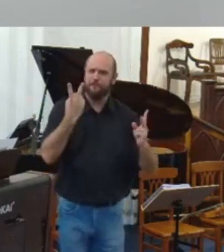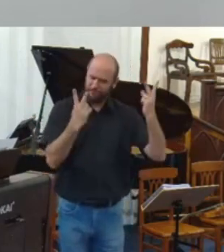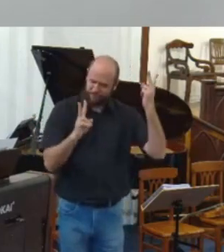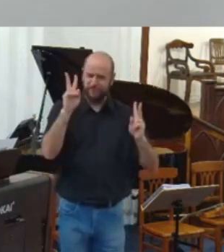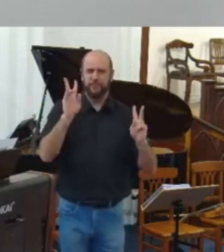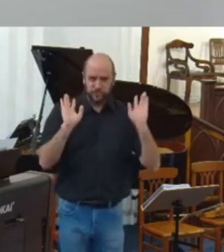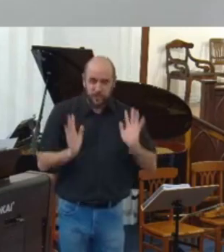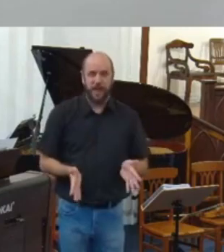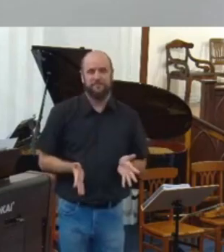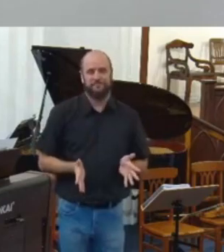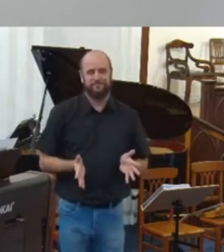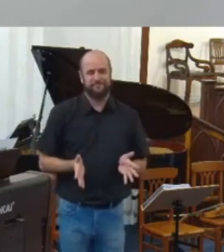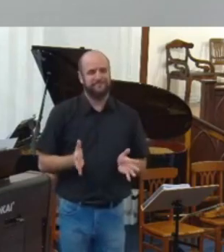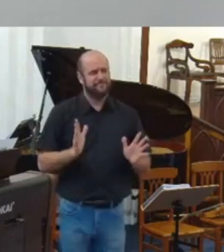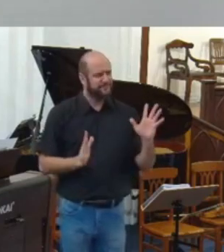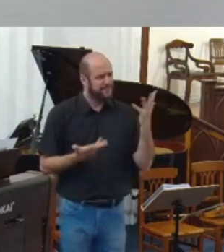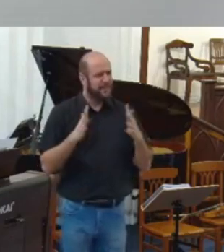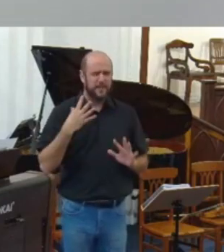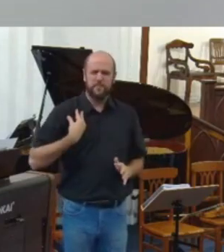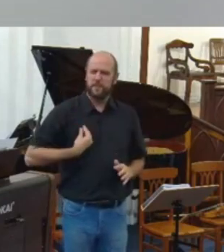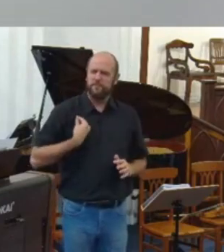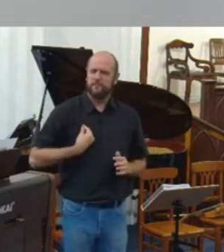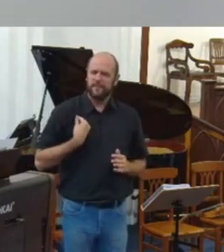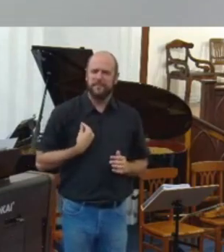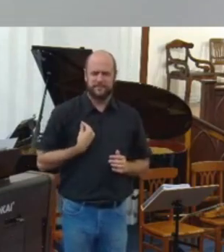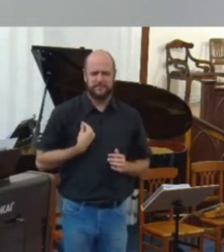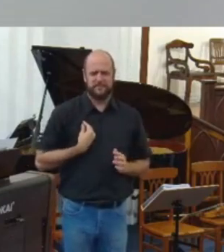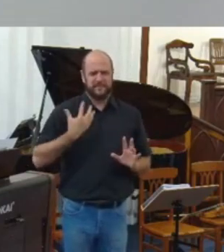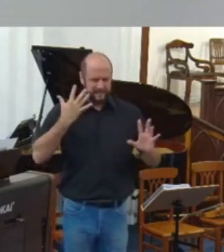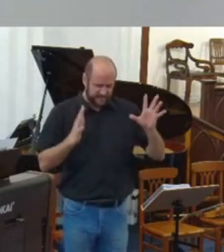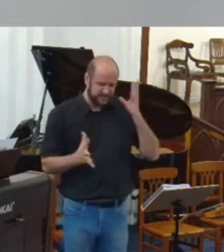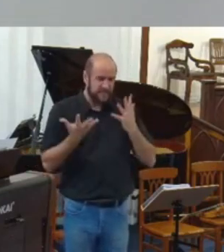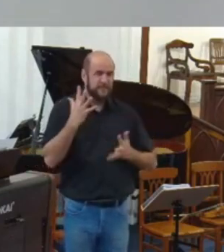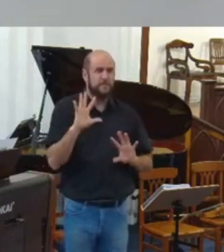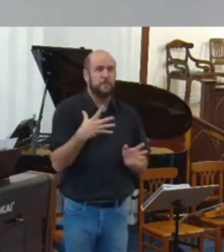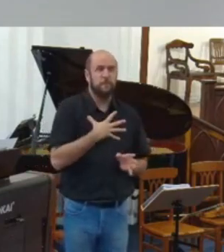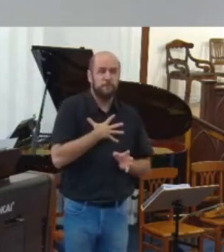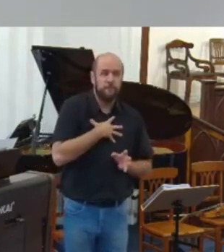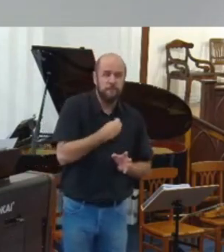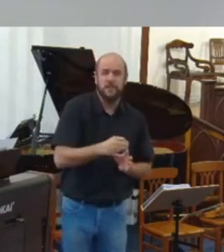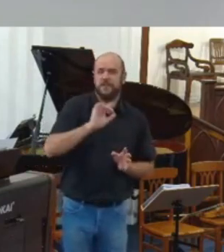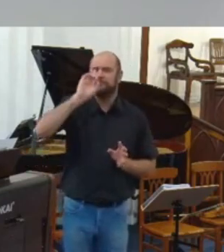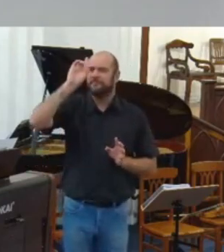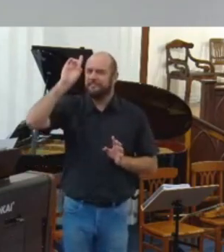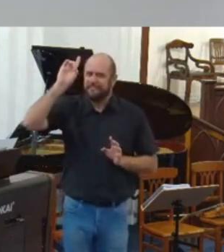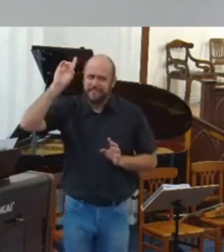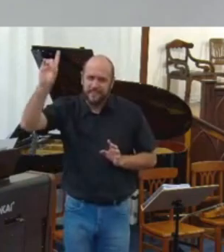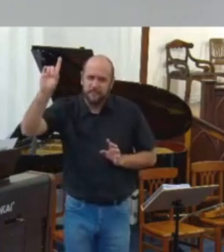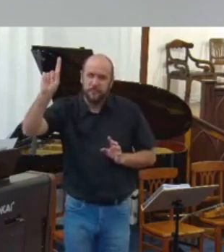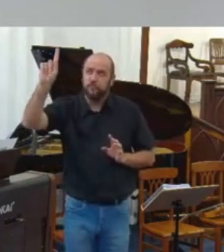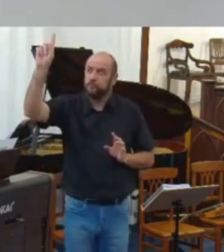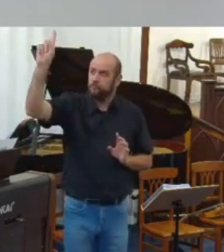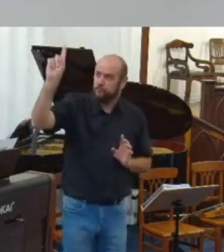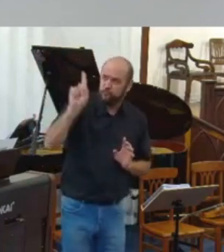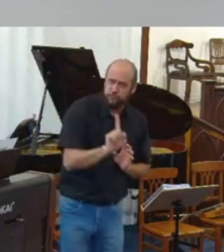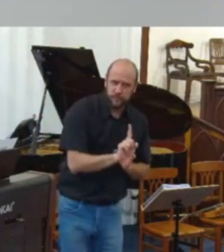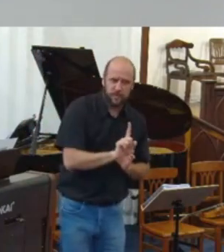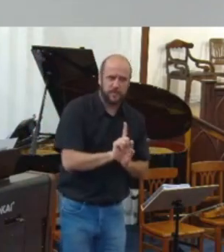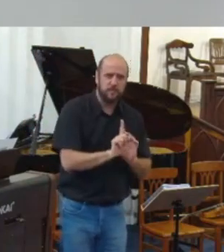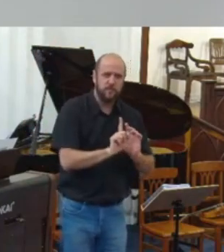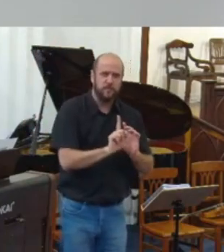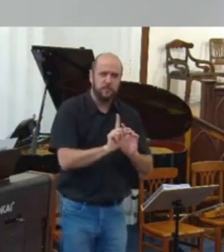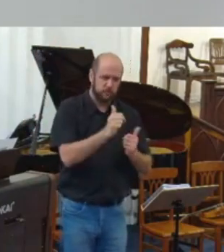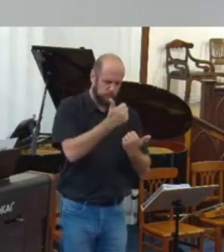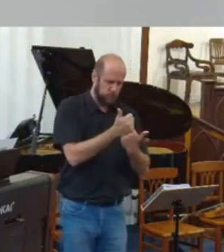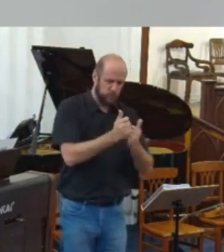Nós estamos celebrando a vida aqui. Nós estamos celebrando que o Filho de Deus se fez o Cordeiro